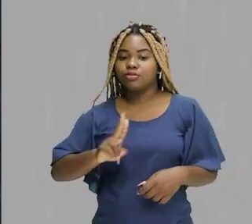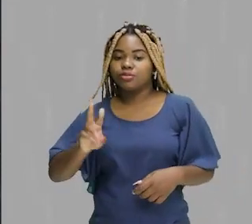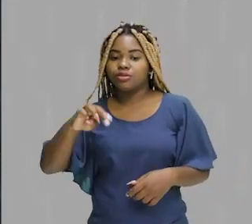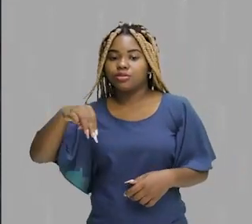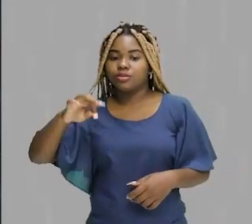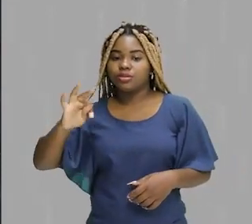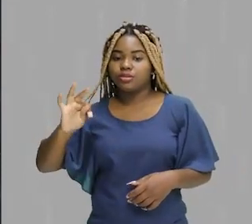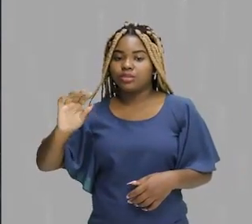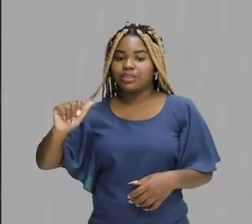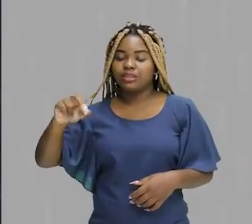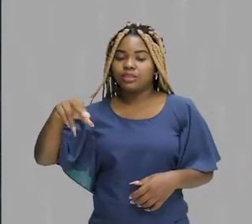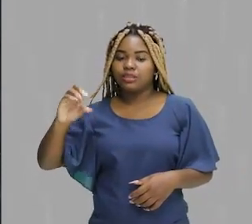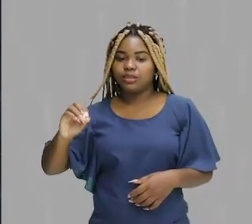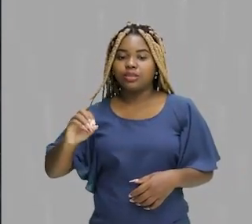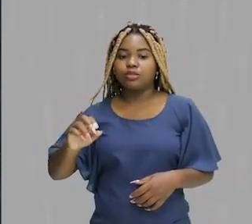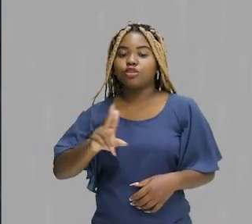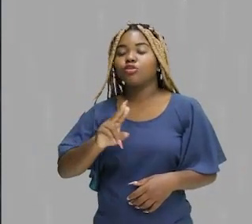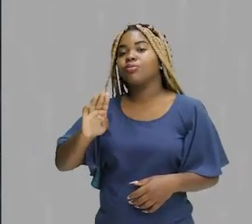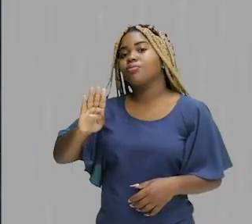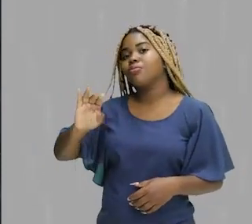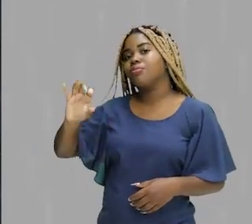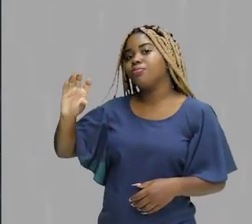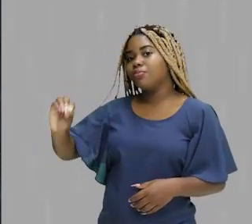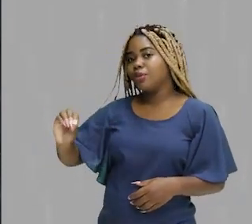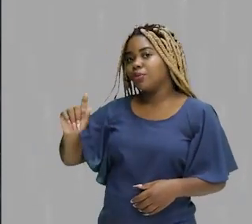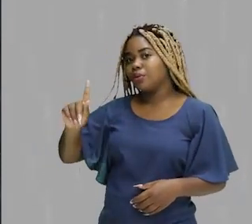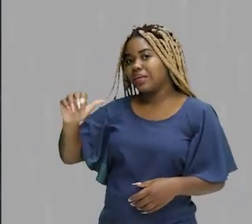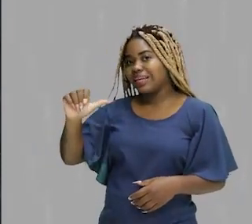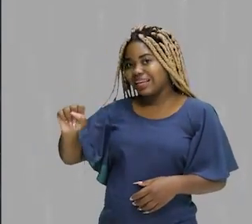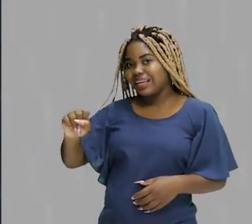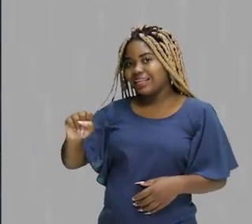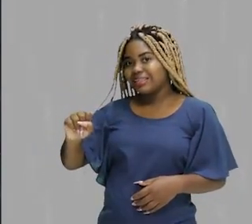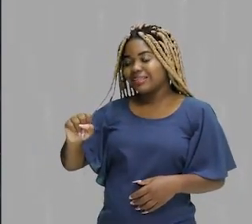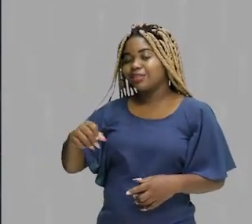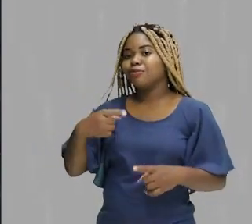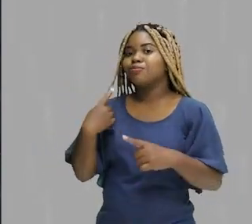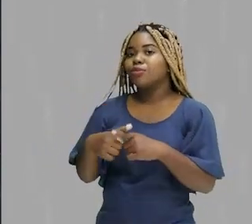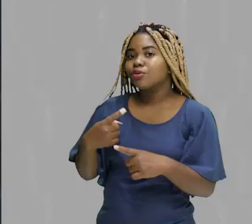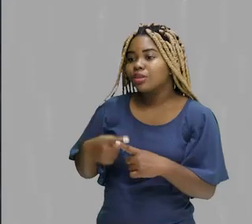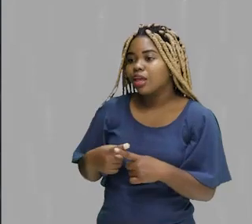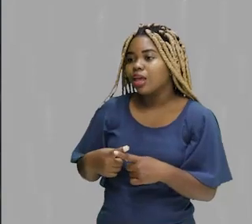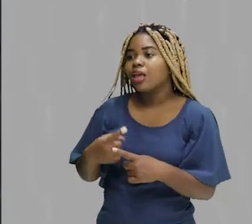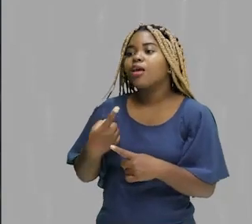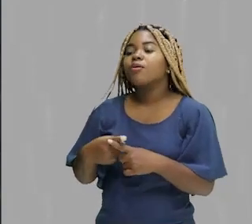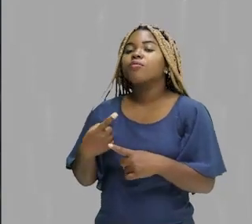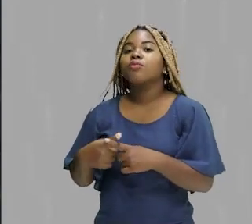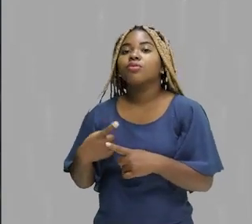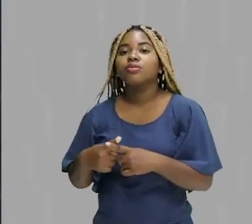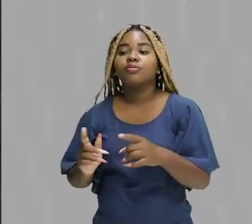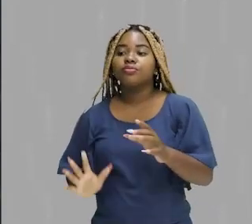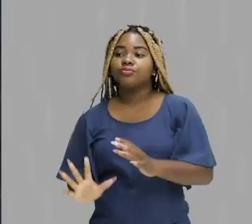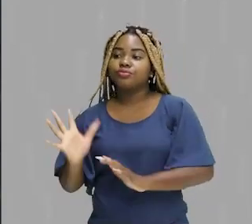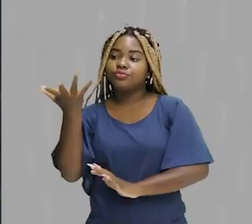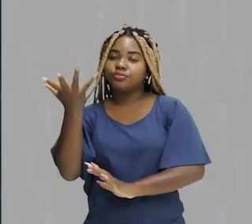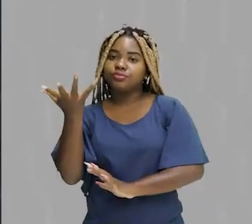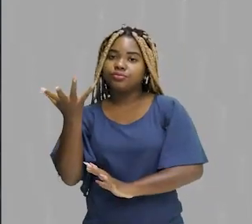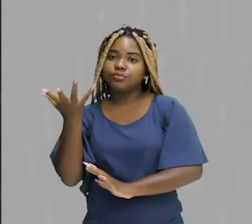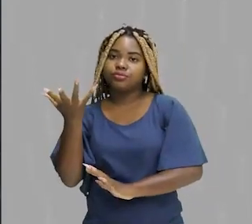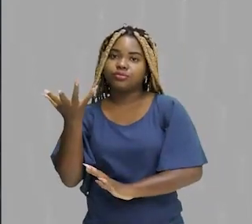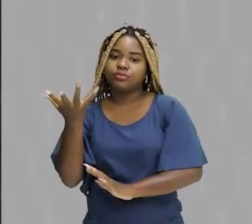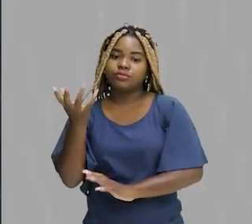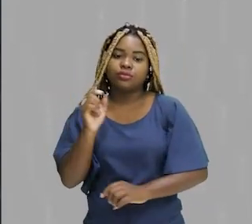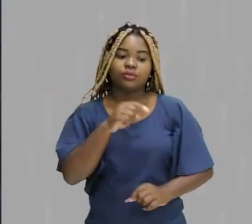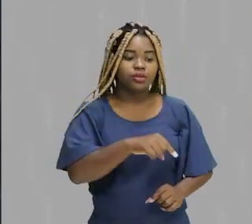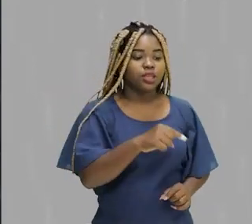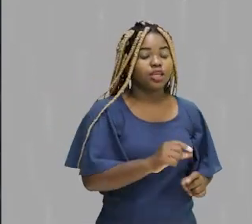caso nós vamos chamar de biogás, porque ele foi produzido a partir da decomposição da matéria